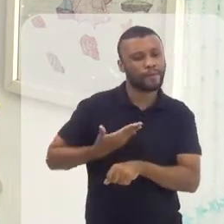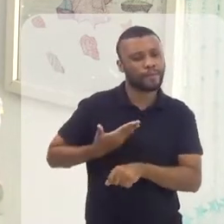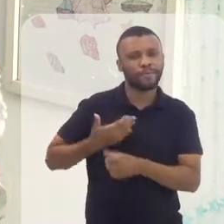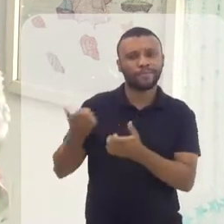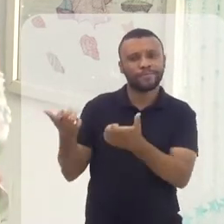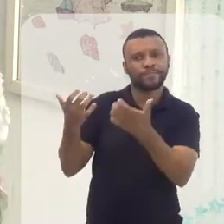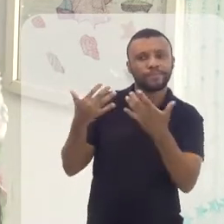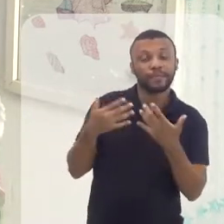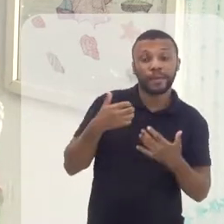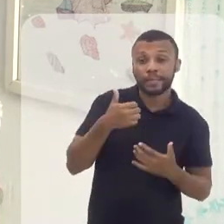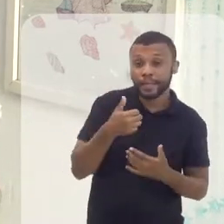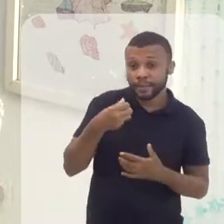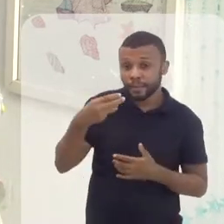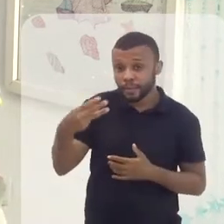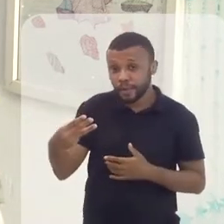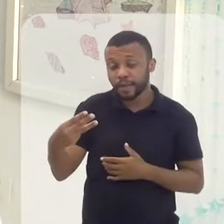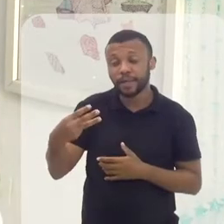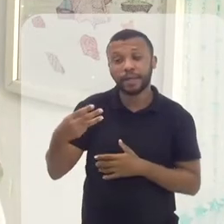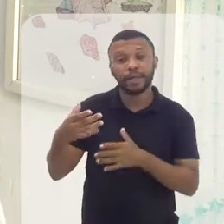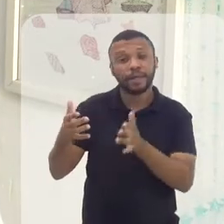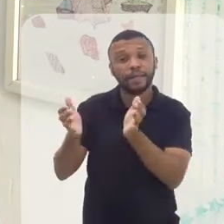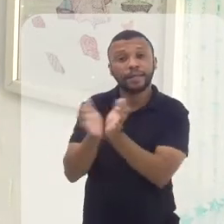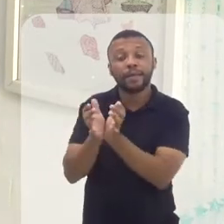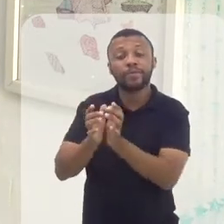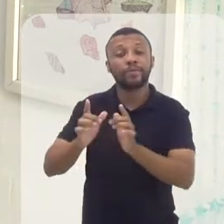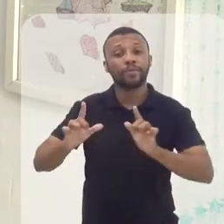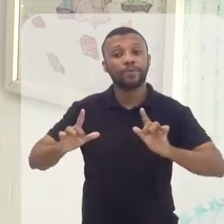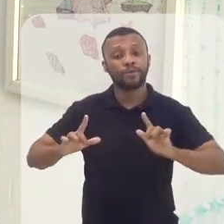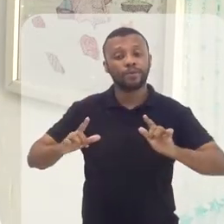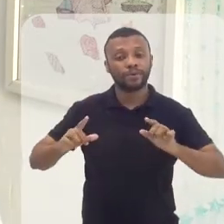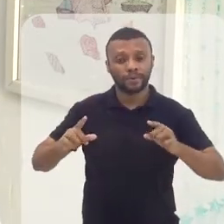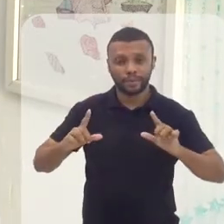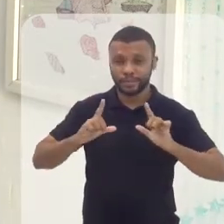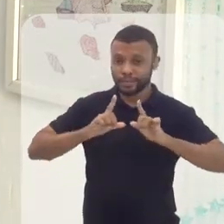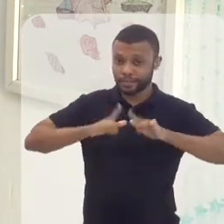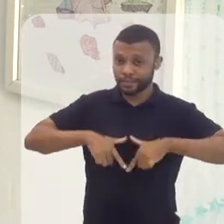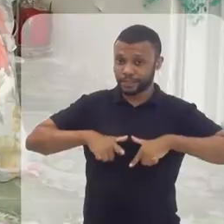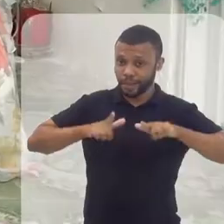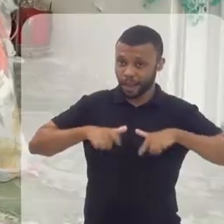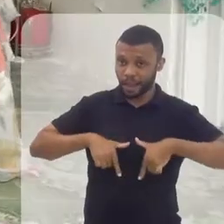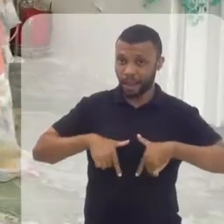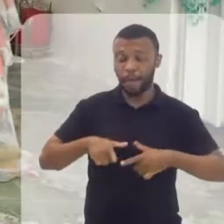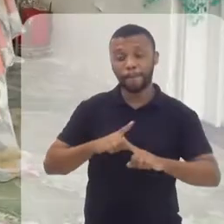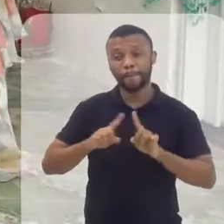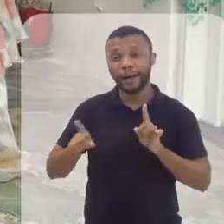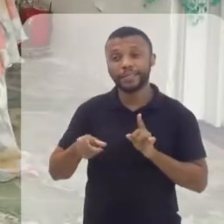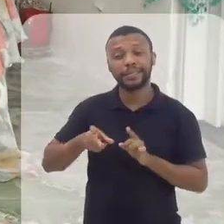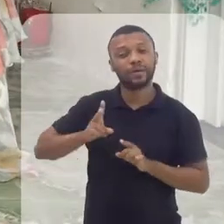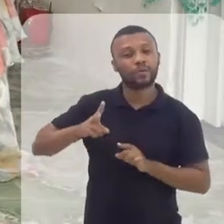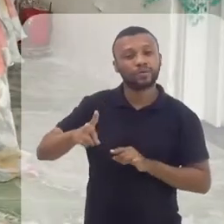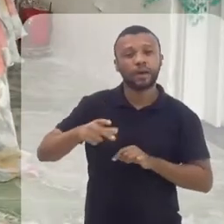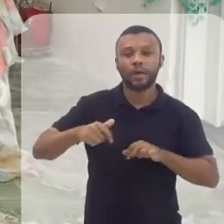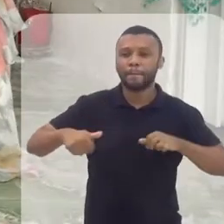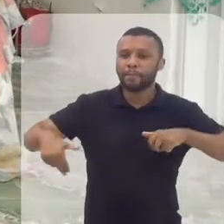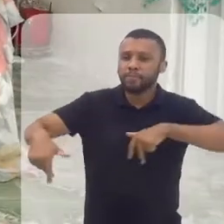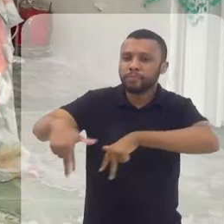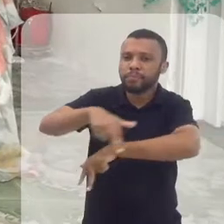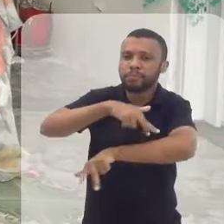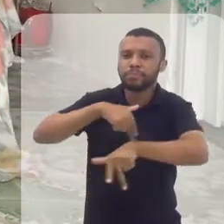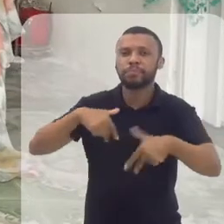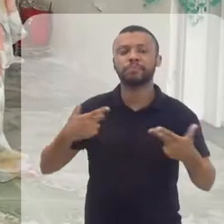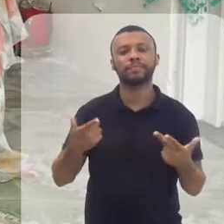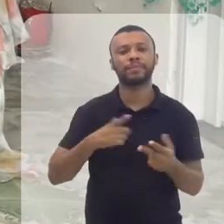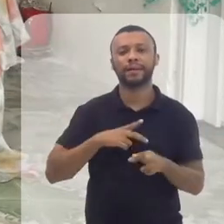meus amigos, dizem que os ciganos são a 13ª tribo de Israel. Não sei, a que permaneceu nômade.